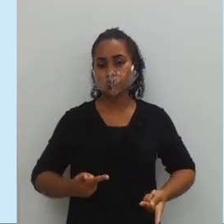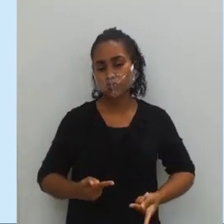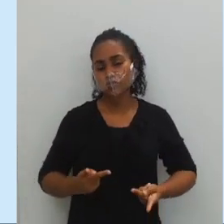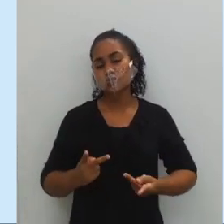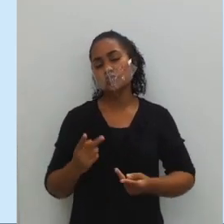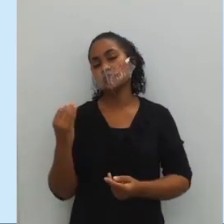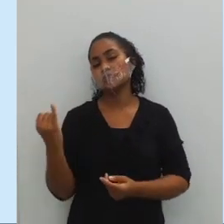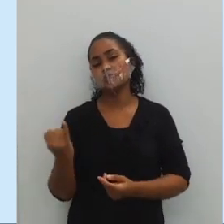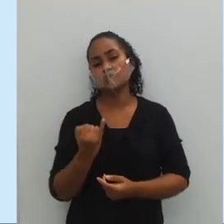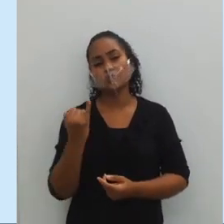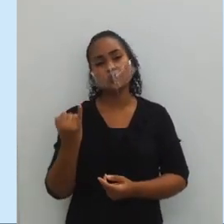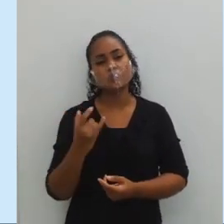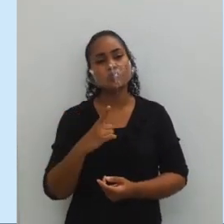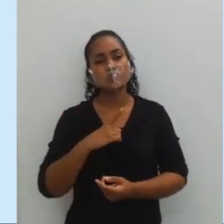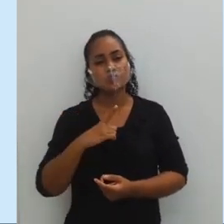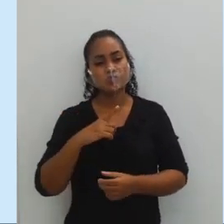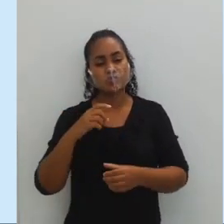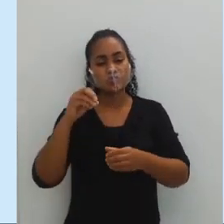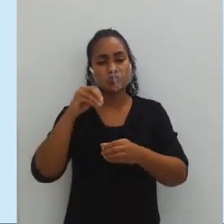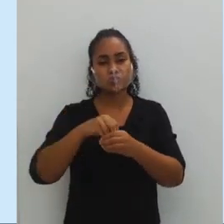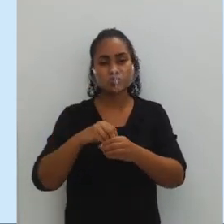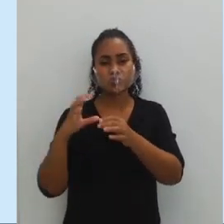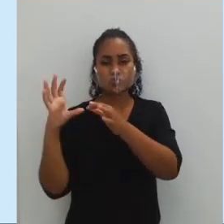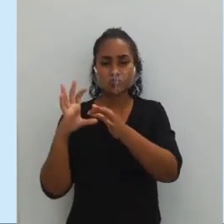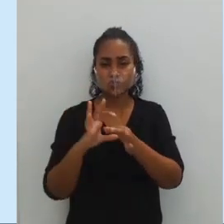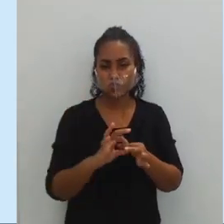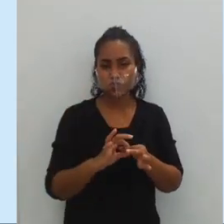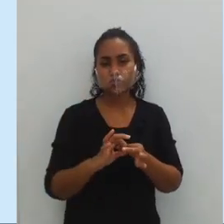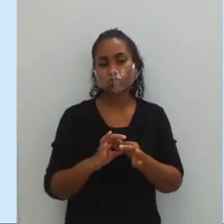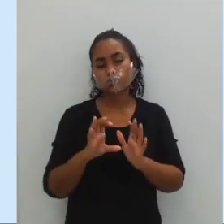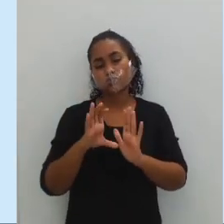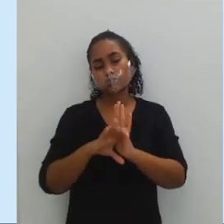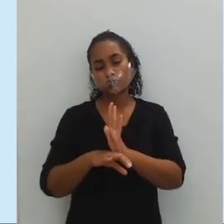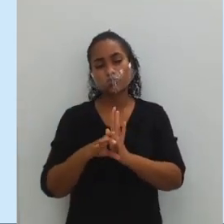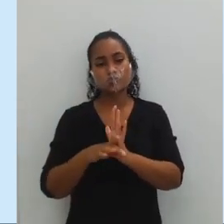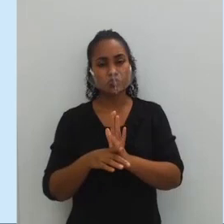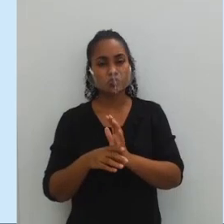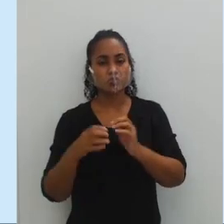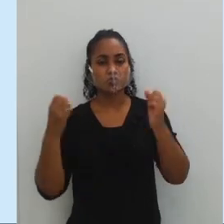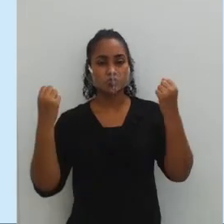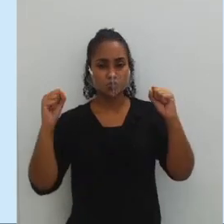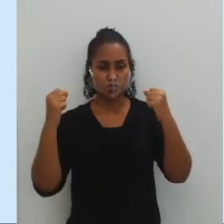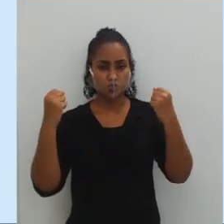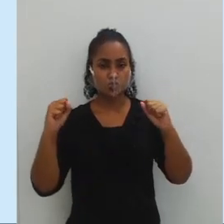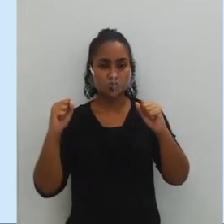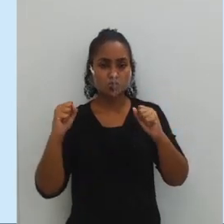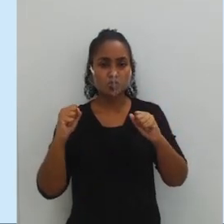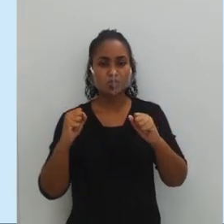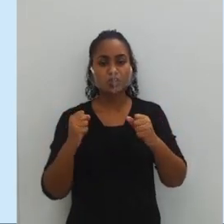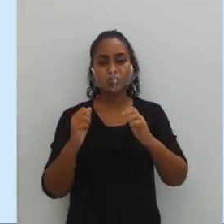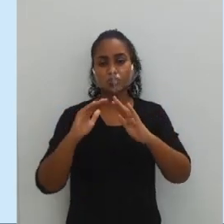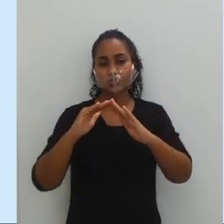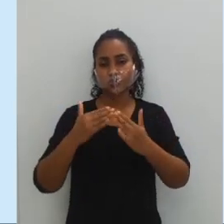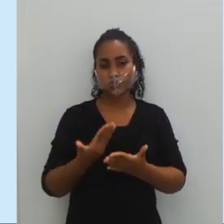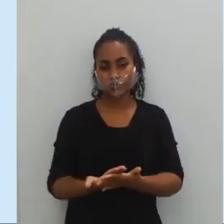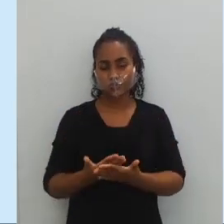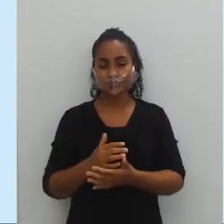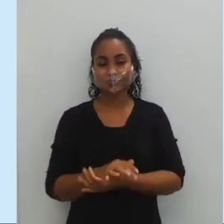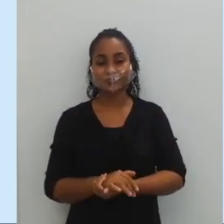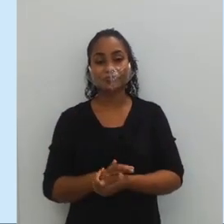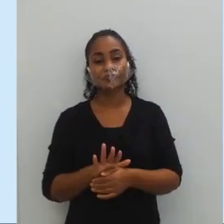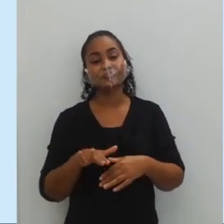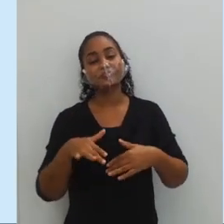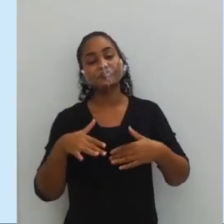por isso que é muito importante ter a luta dentro do conteúdo, dentro do componente da educação física escolar,